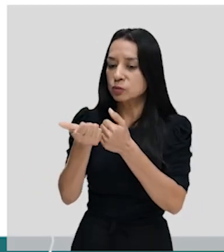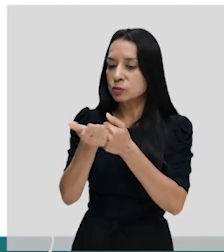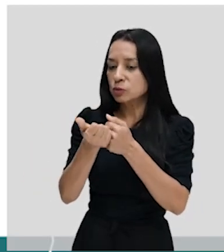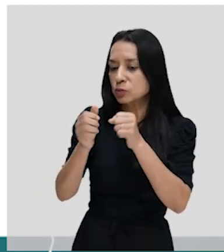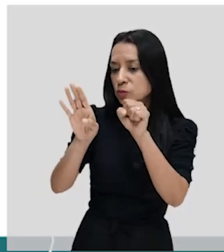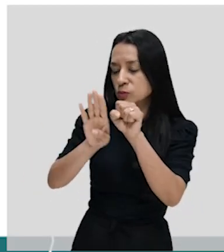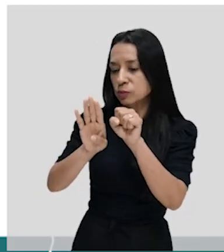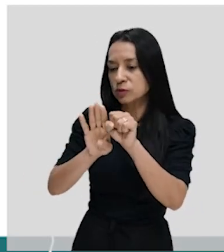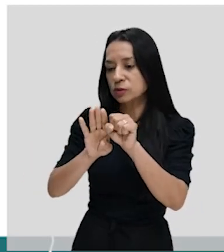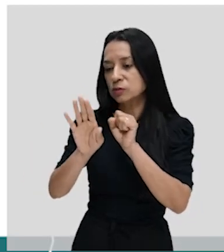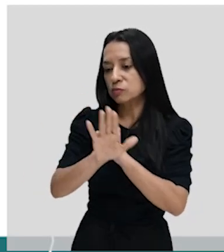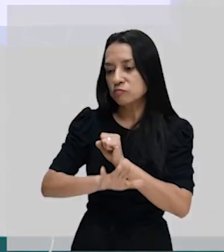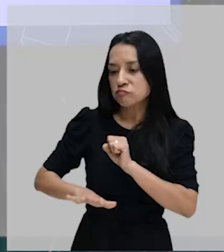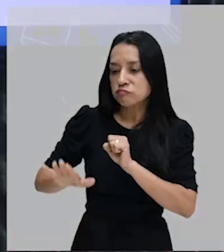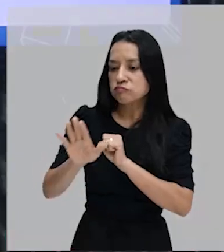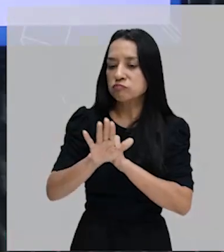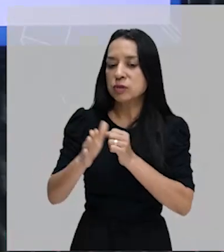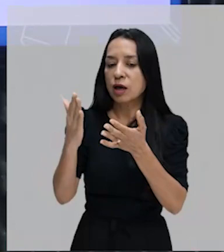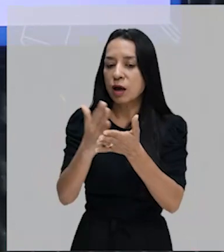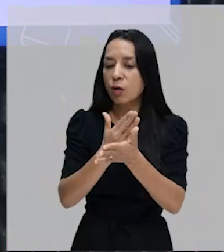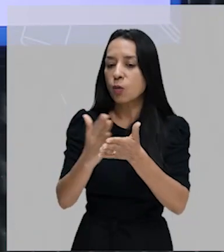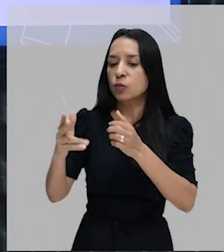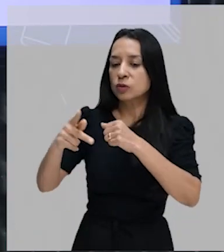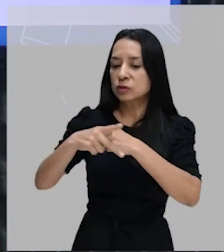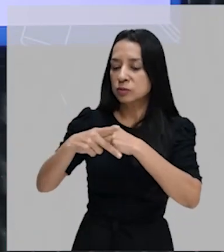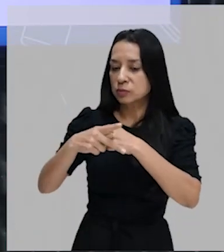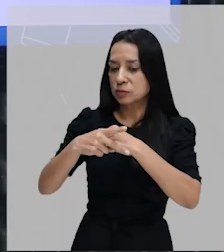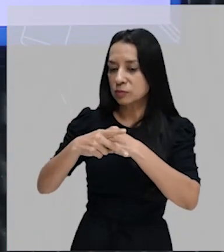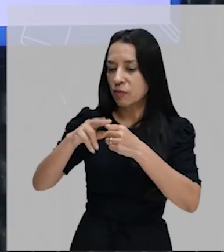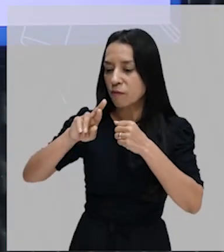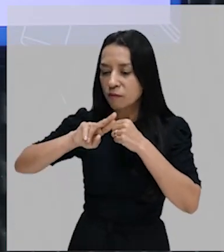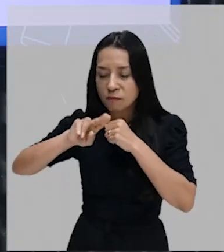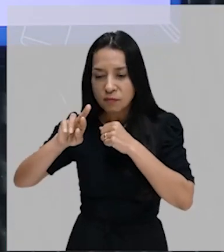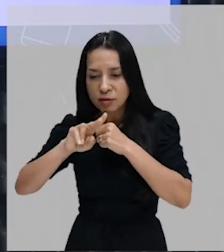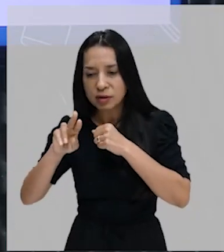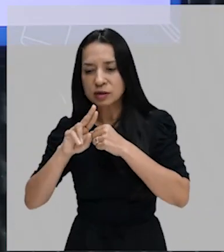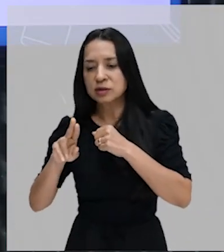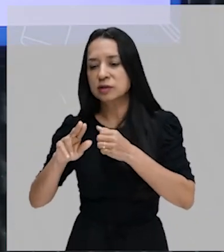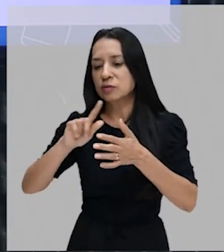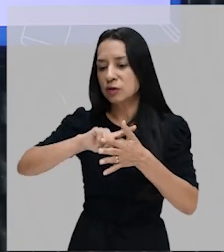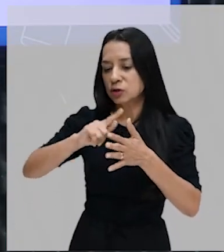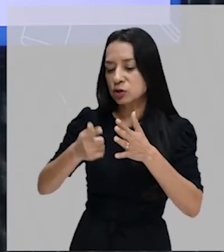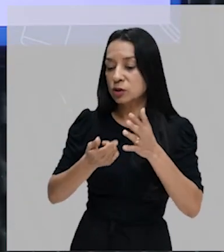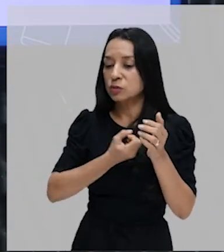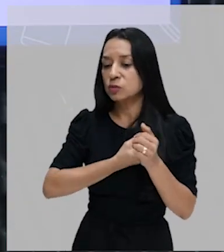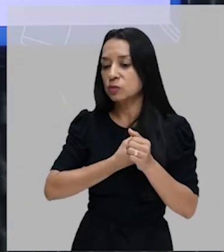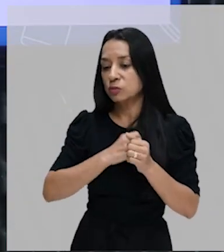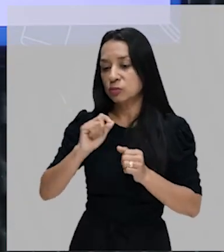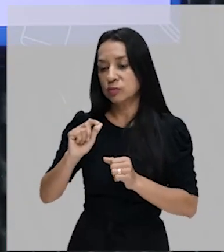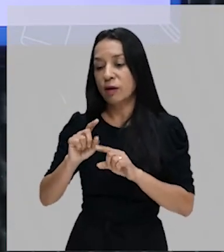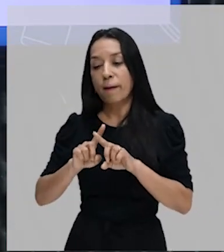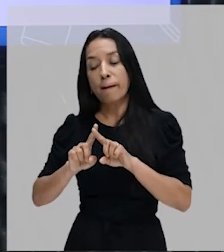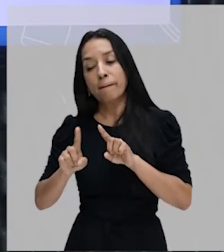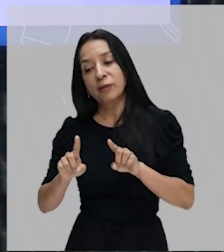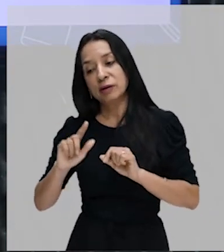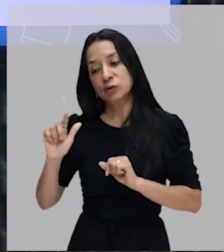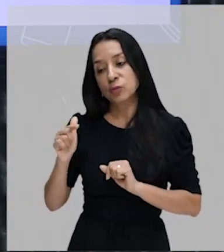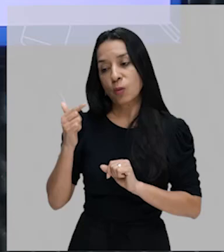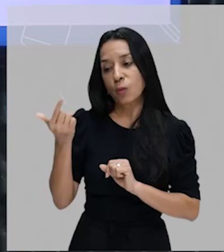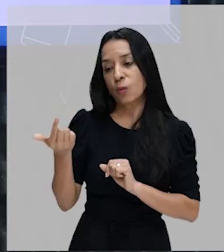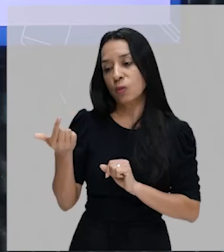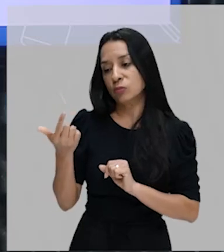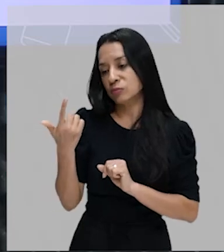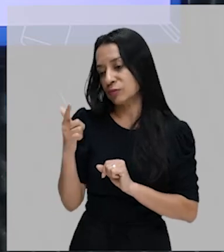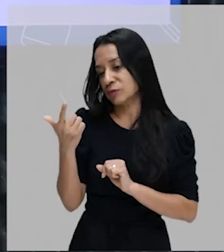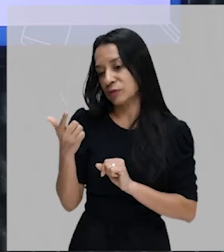generalizando-os. Alguns desses pronomes variam em gênero e número, mas outros são invariáveis. É o caso de